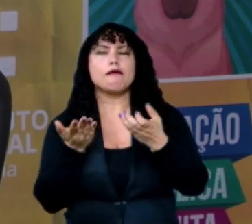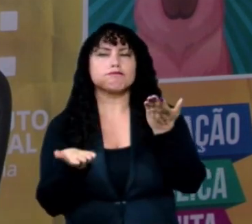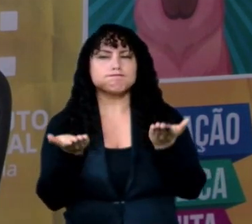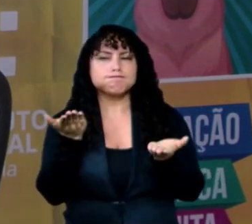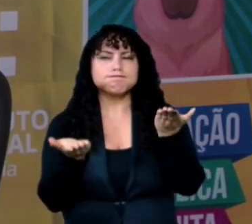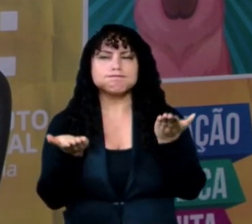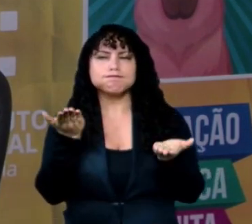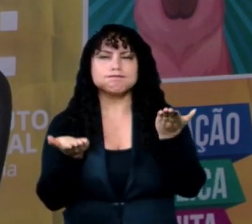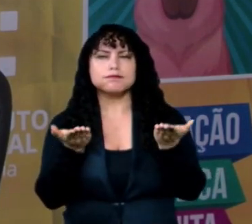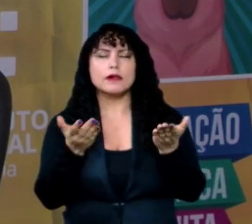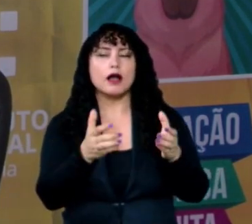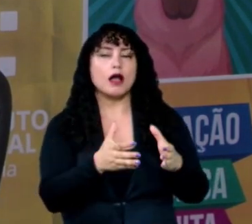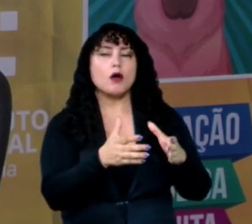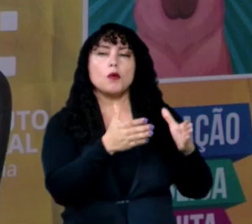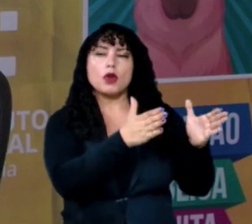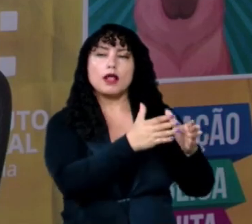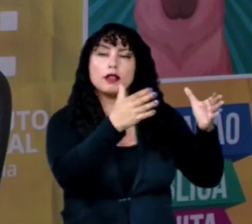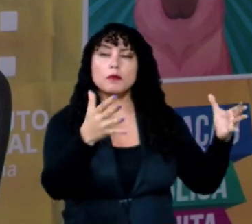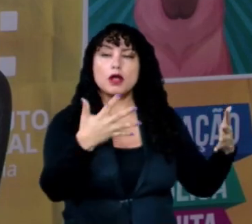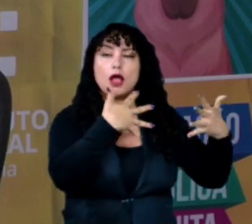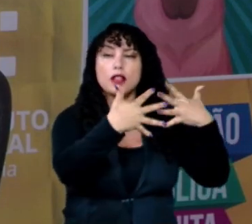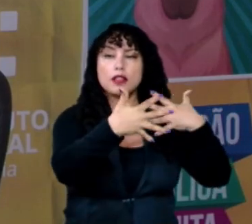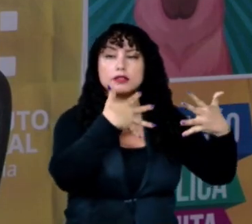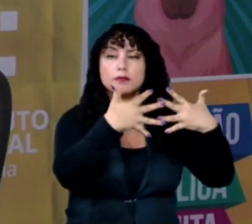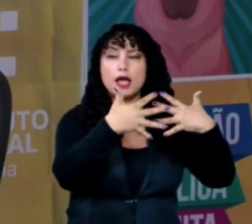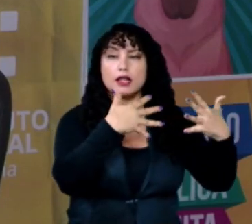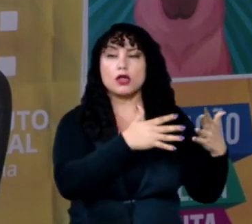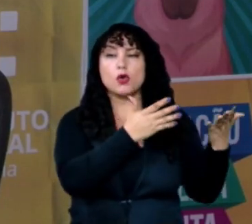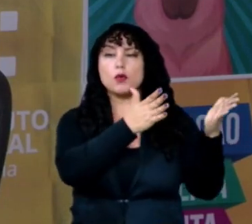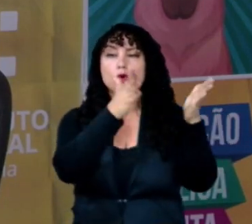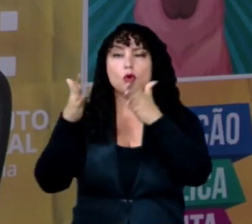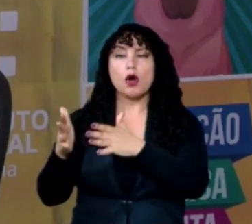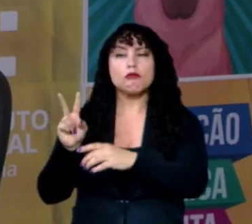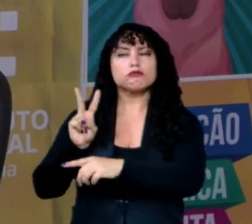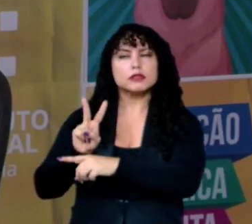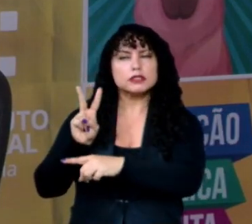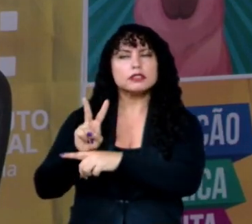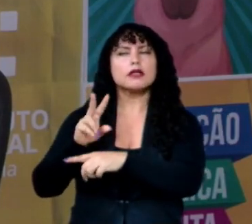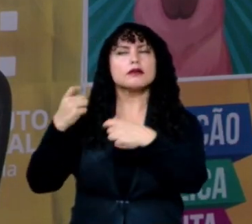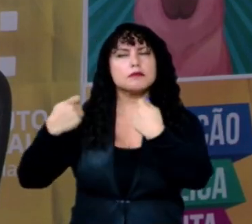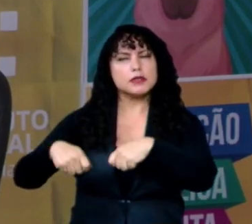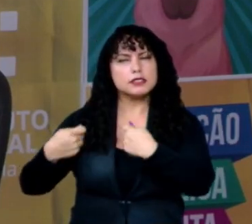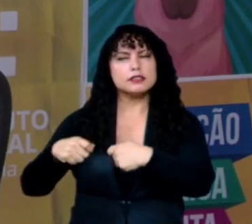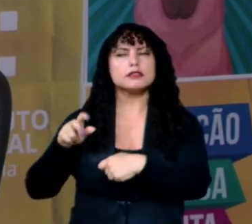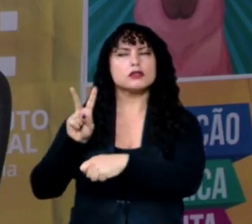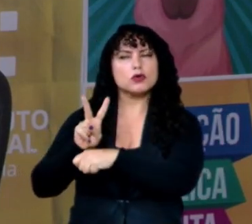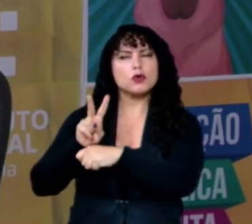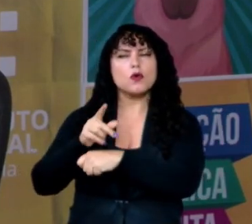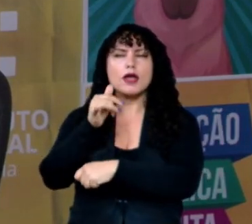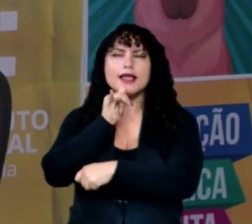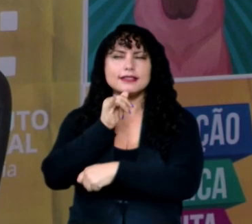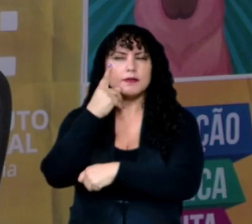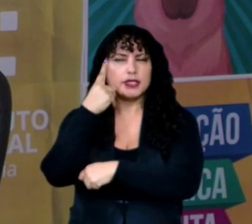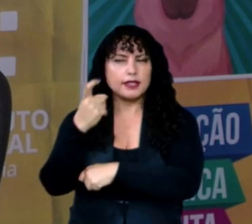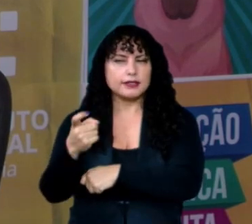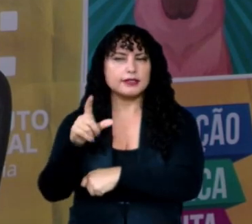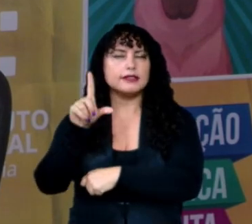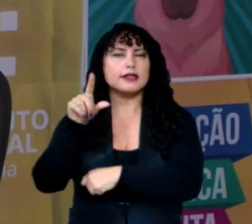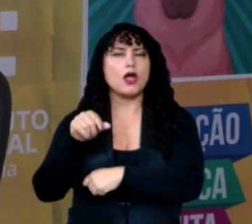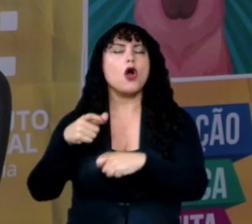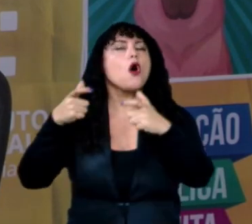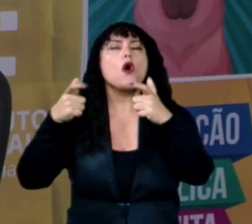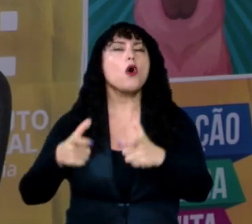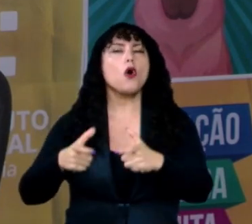lado, buscar ampliar a transparência, de outro lado, preservar aquilo que deve ser preservado. Acho que um exemplo interessante